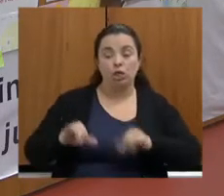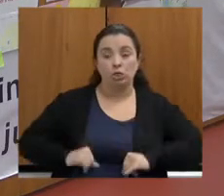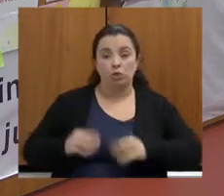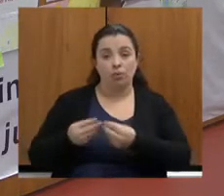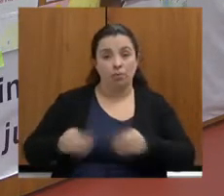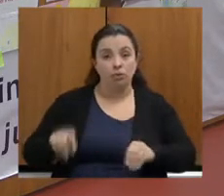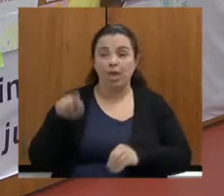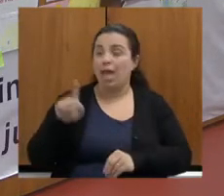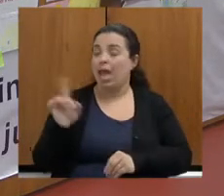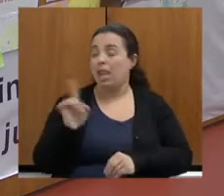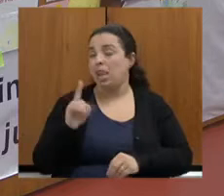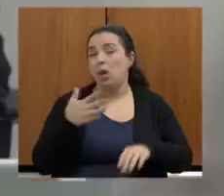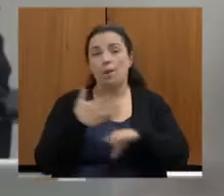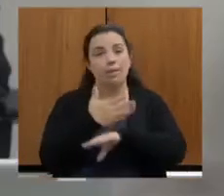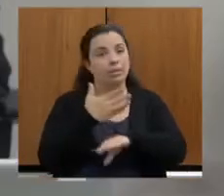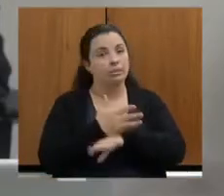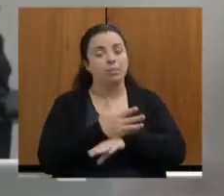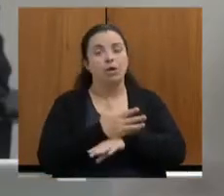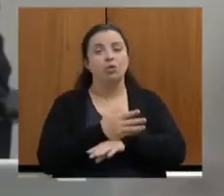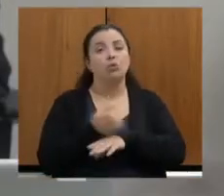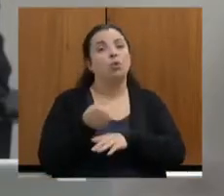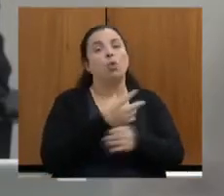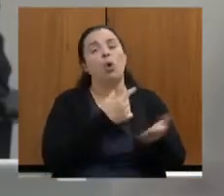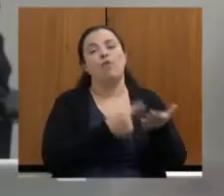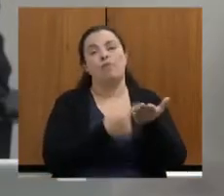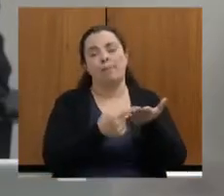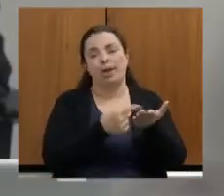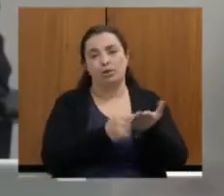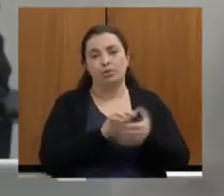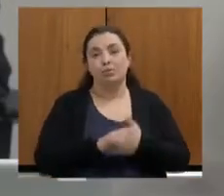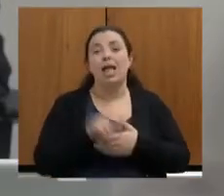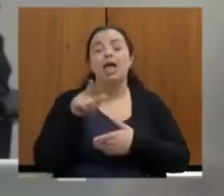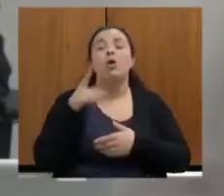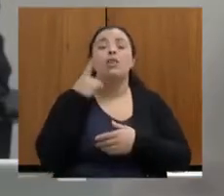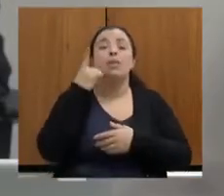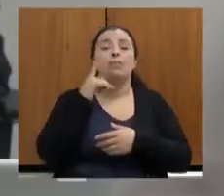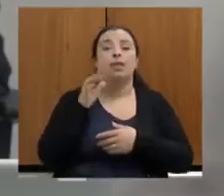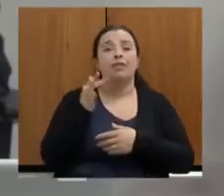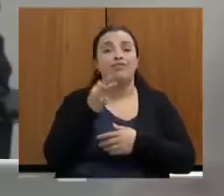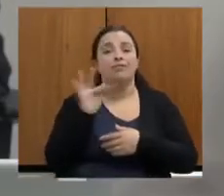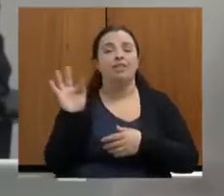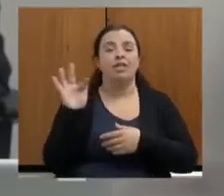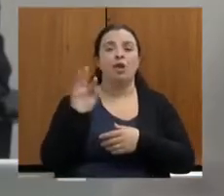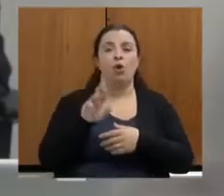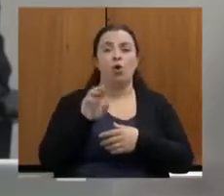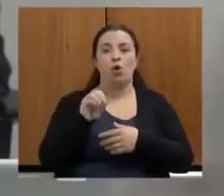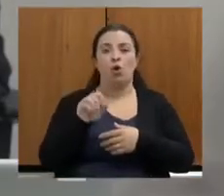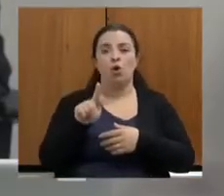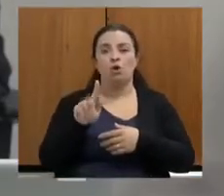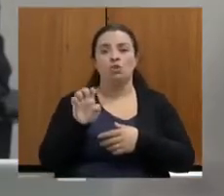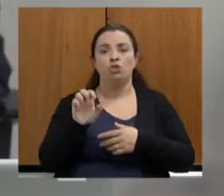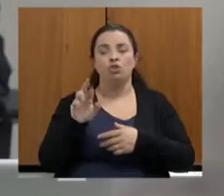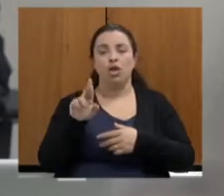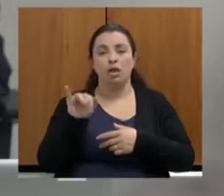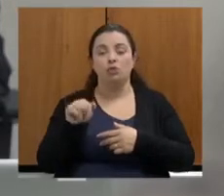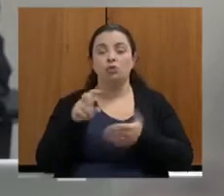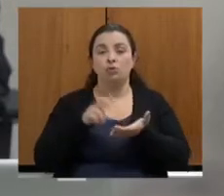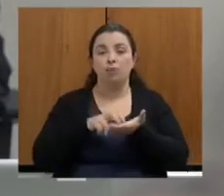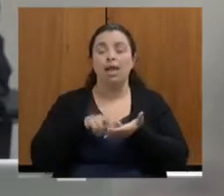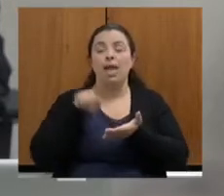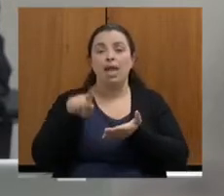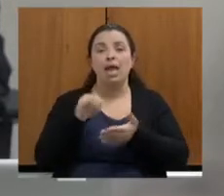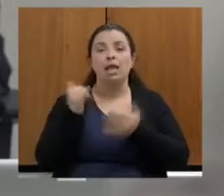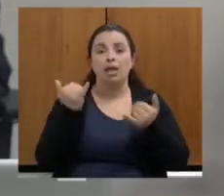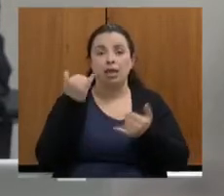da repactuação E aí o deputado federal Rogério Correia no início dos trabalhos no período da manhã nos